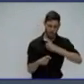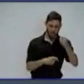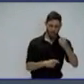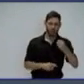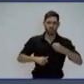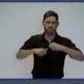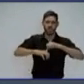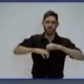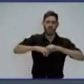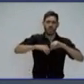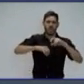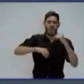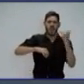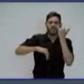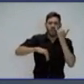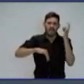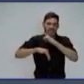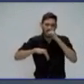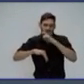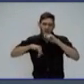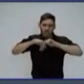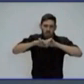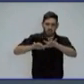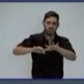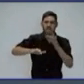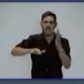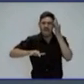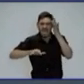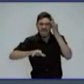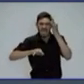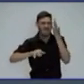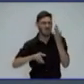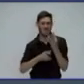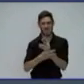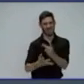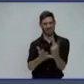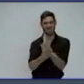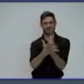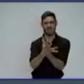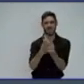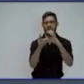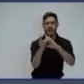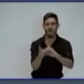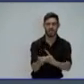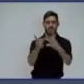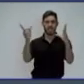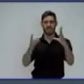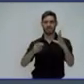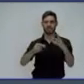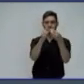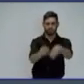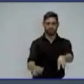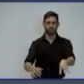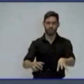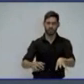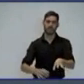de desinformação e teorias conspiratórias infundadas, a democracia é aviltada.